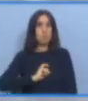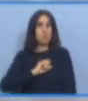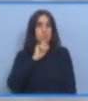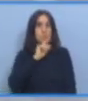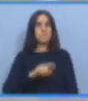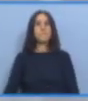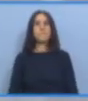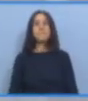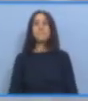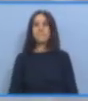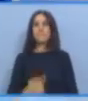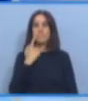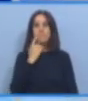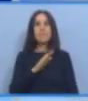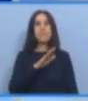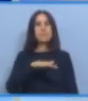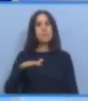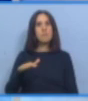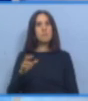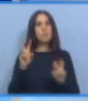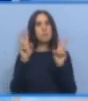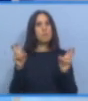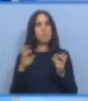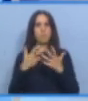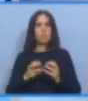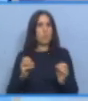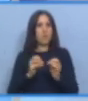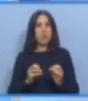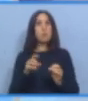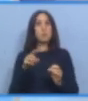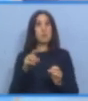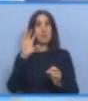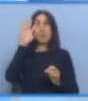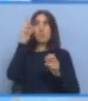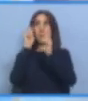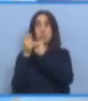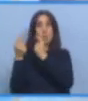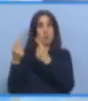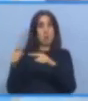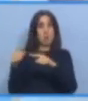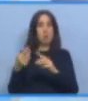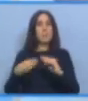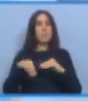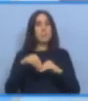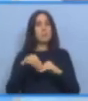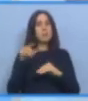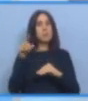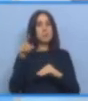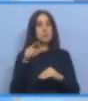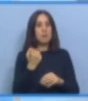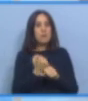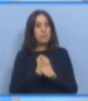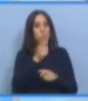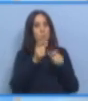ponto de vista científico, não há dúvidas em relação quer à existência das alterações climáticas, quer em relação ao papel das